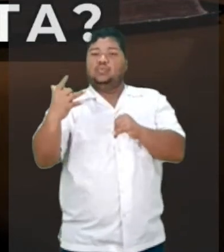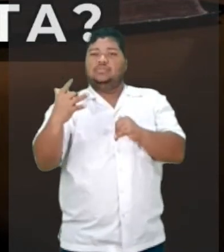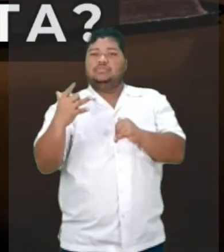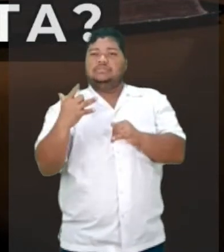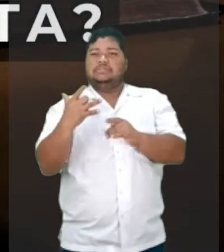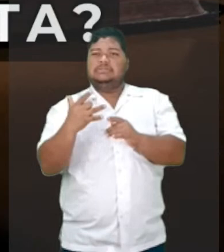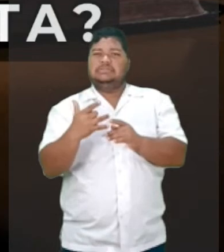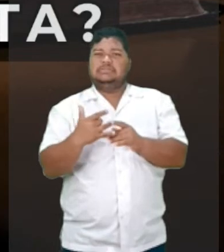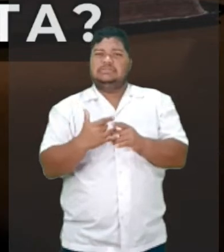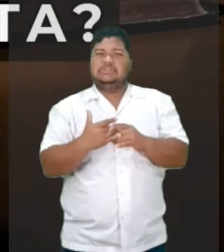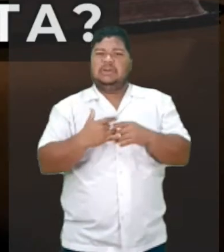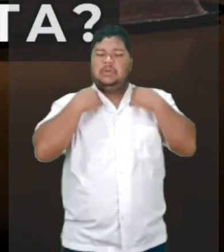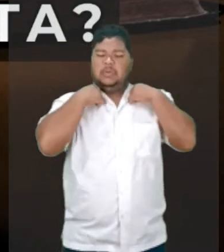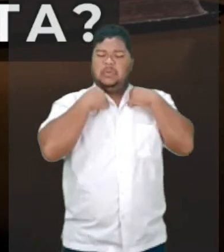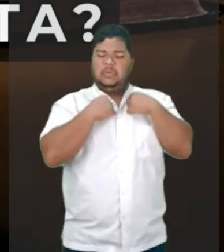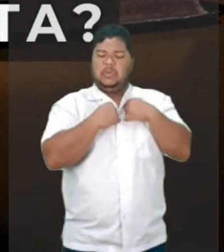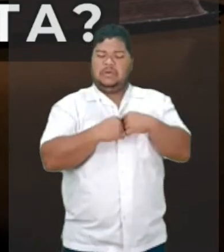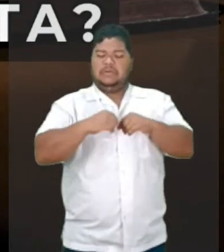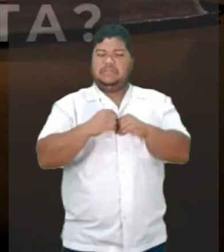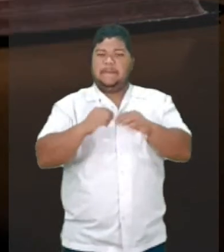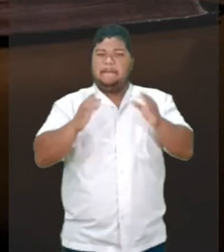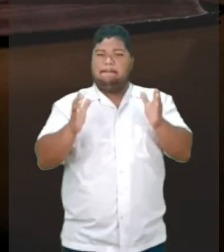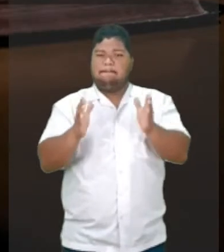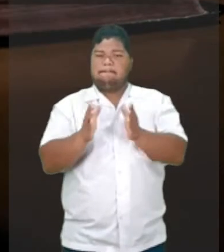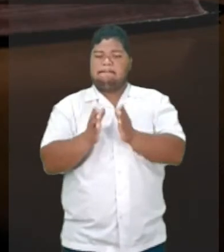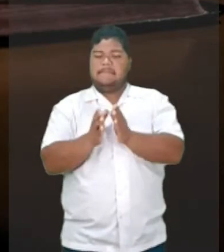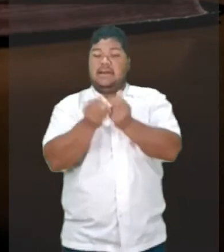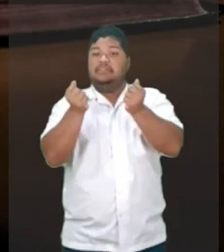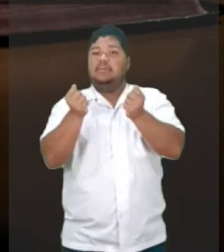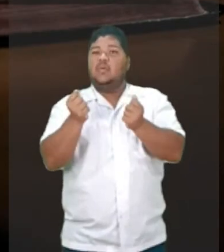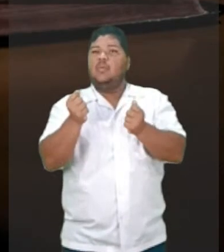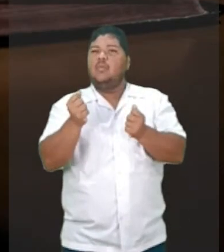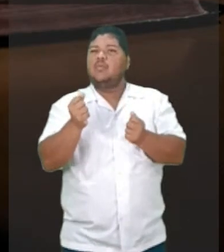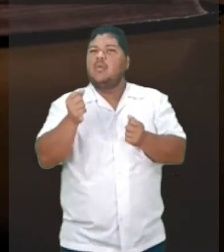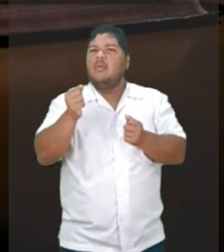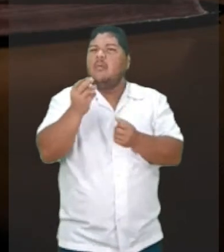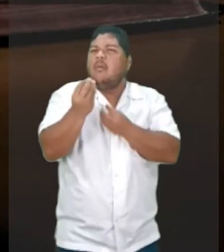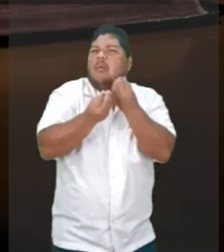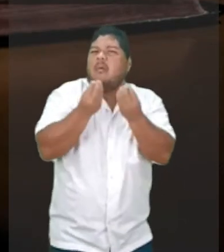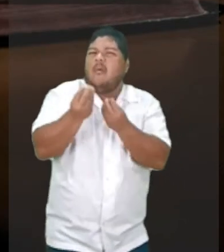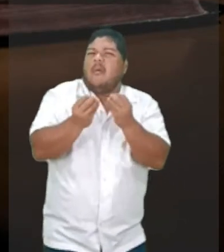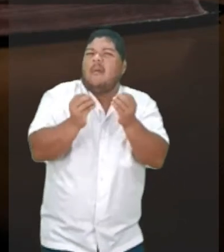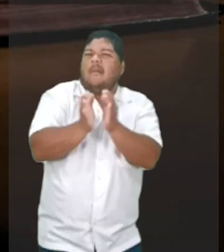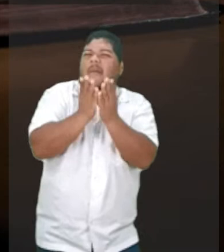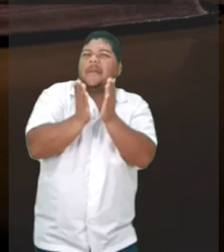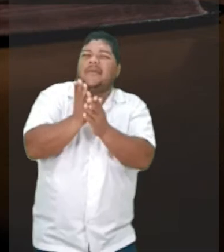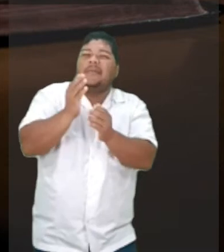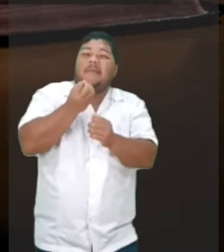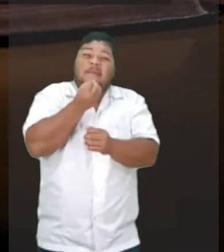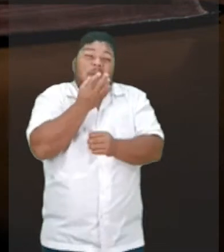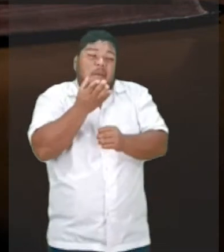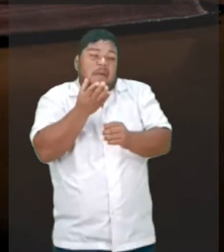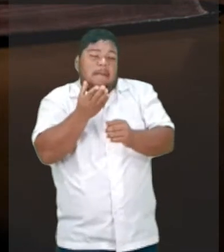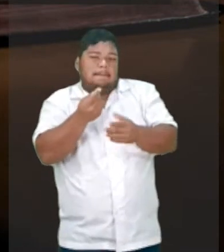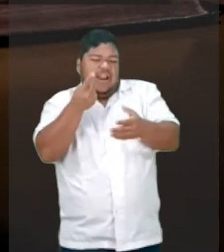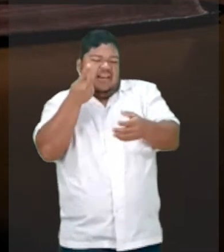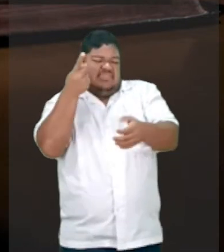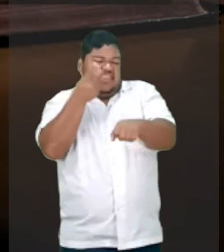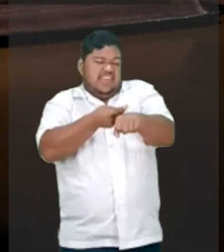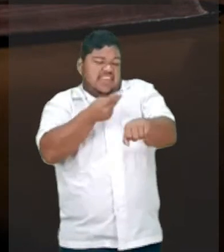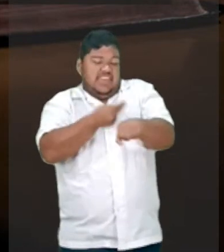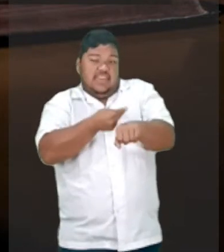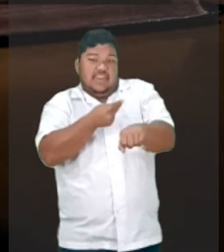corrente de prata? Ou com o ídolo do pobre que pode apenas escolher um bom pedaço de madeira e procurar